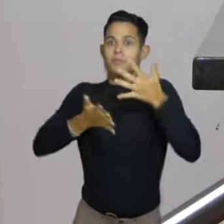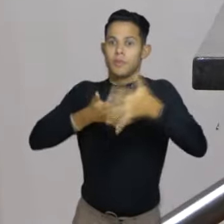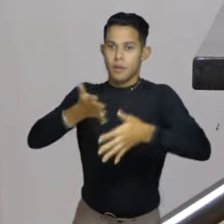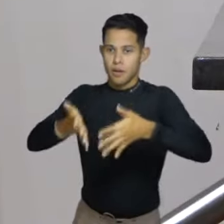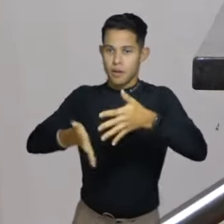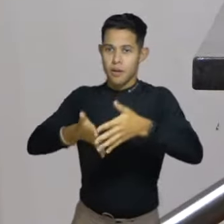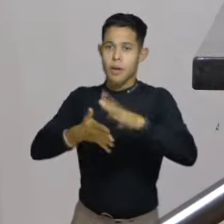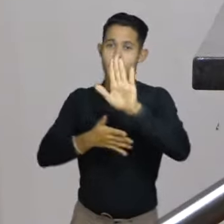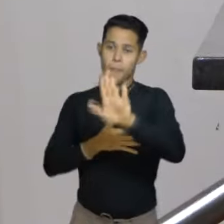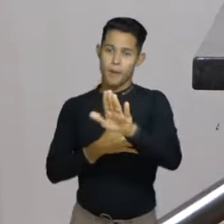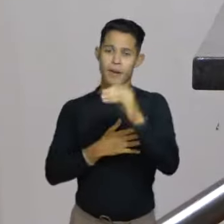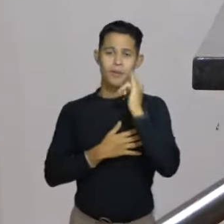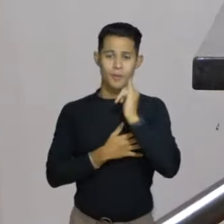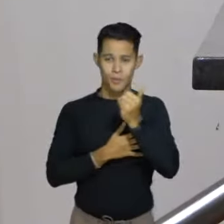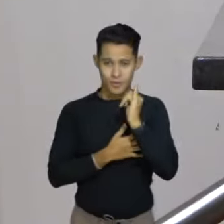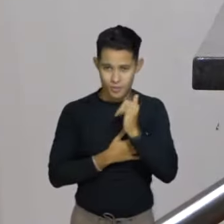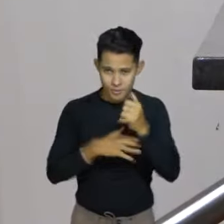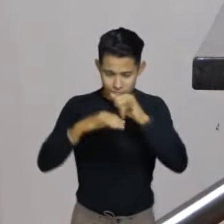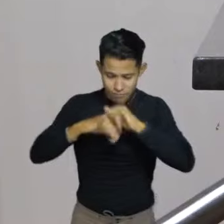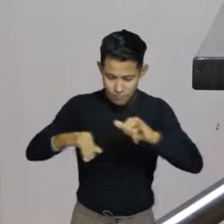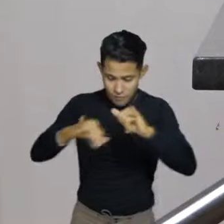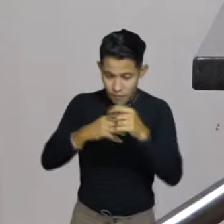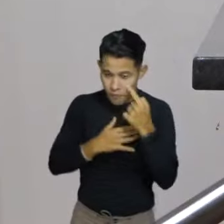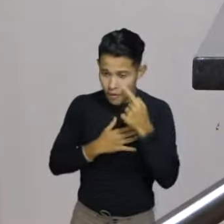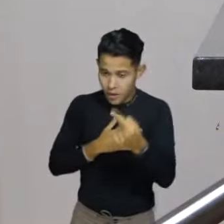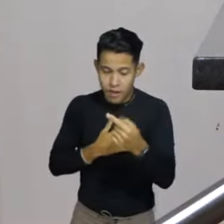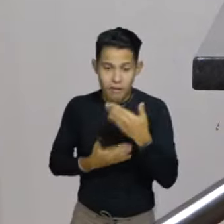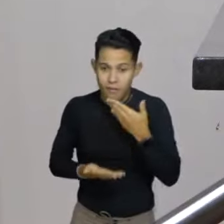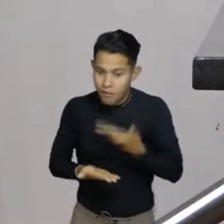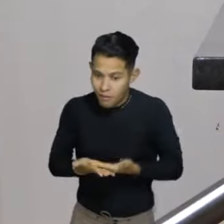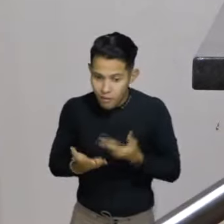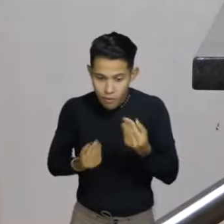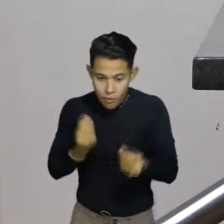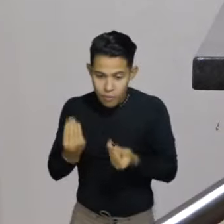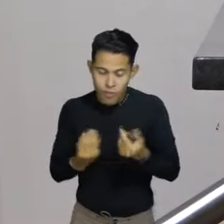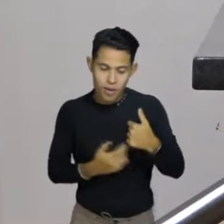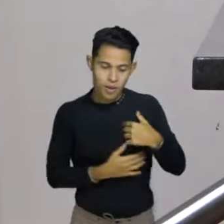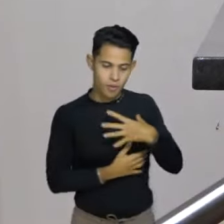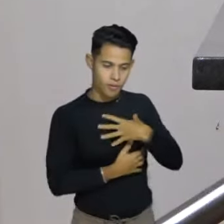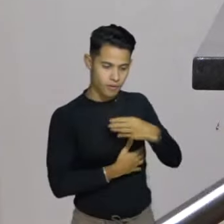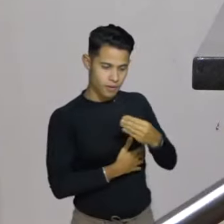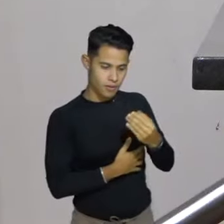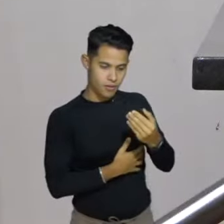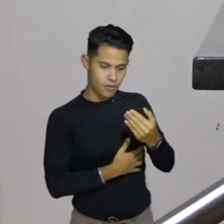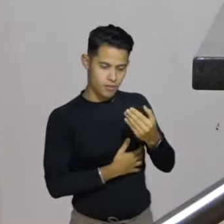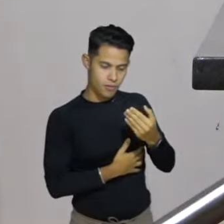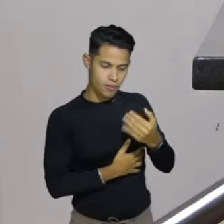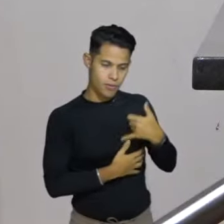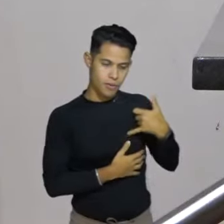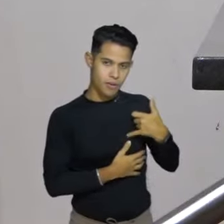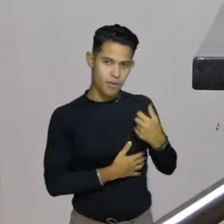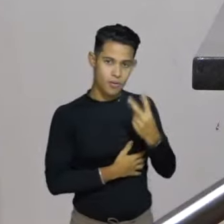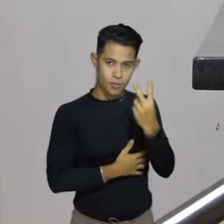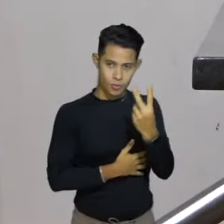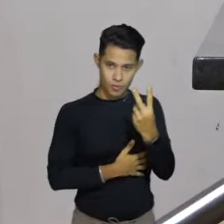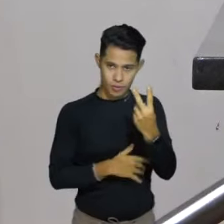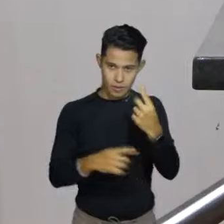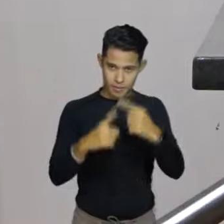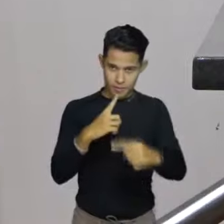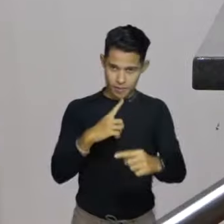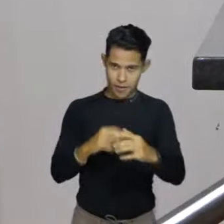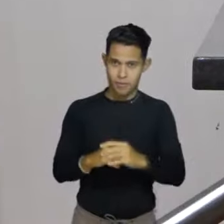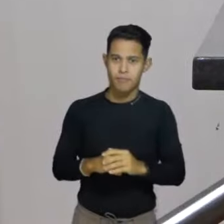notícia no dia de hoje e a gente não tem como não ficar indignado eu tenho uma criança de do 2 anos e meio né o Bento o amor da minha